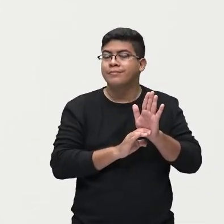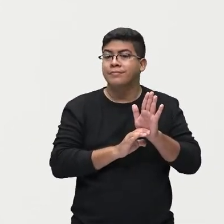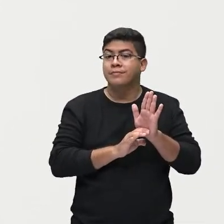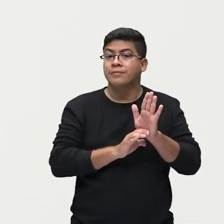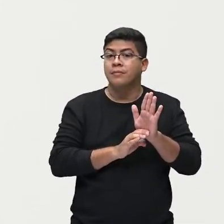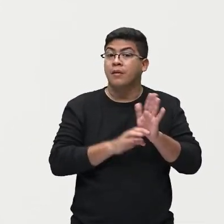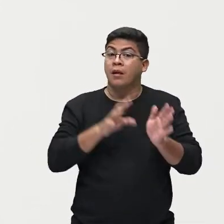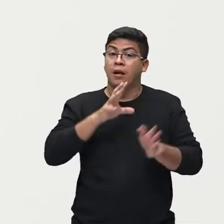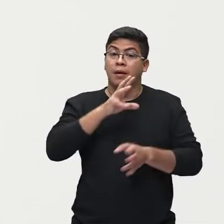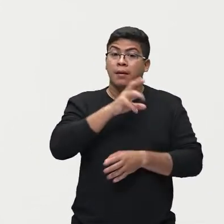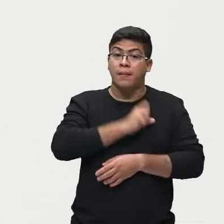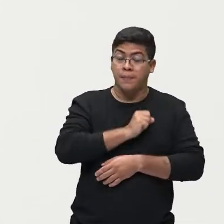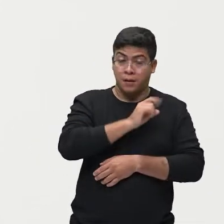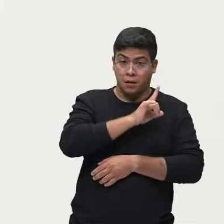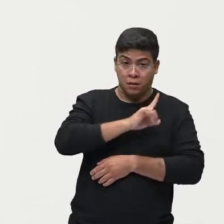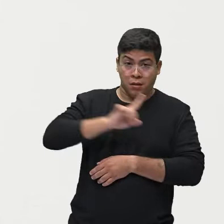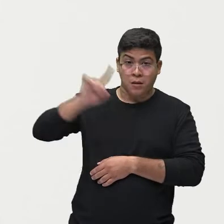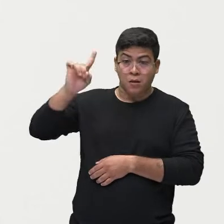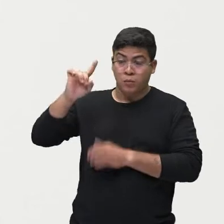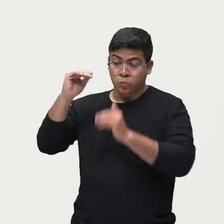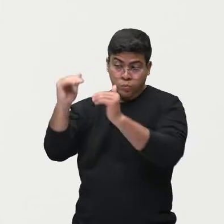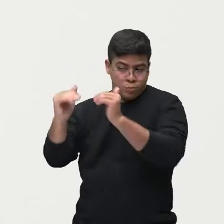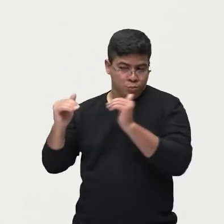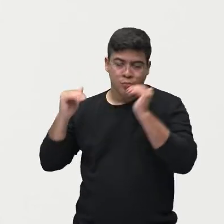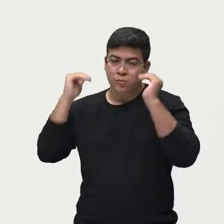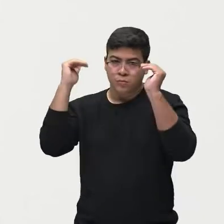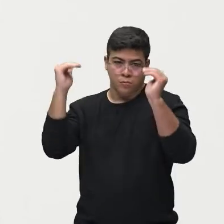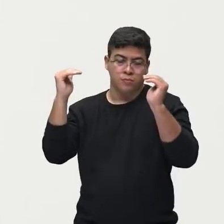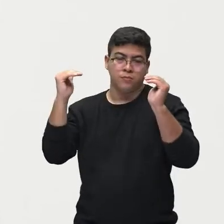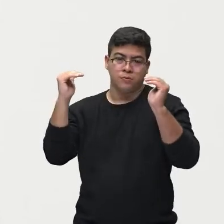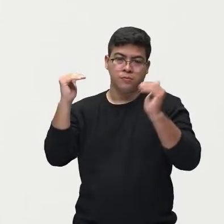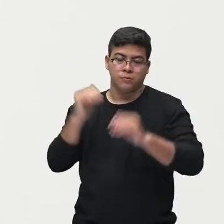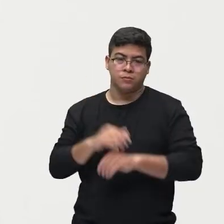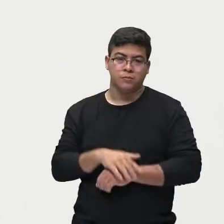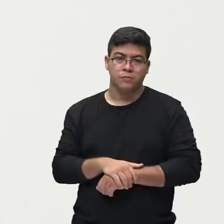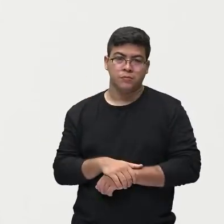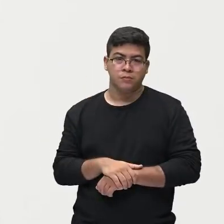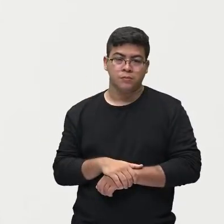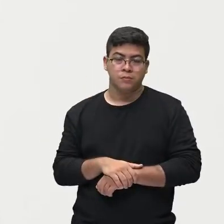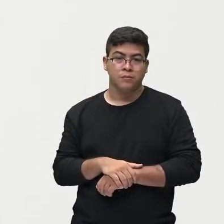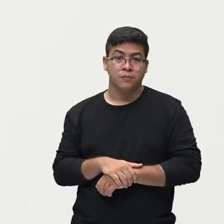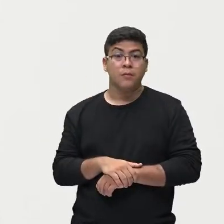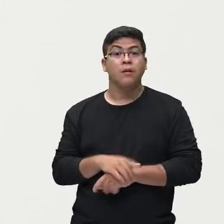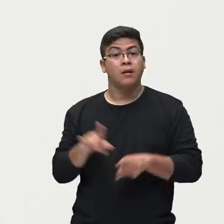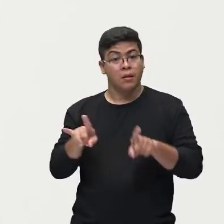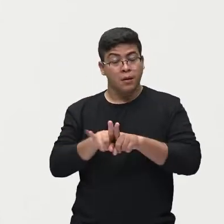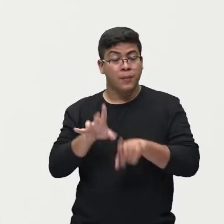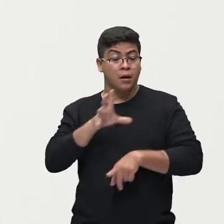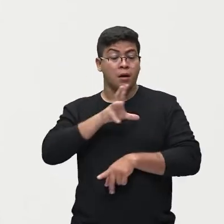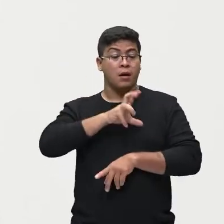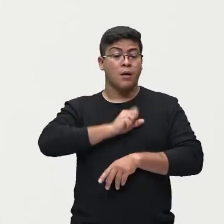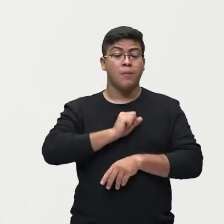Deus sobre todas as coisas e amar o próximo.